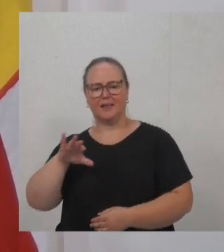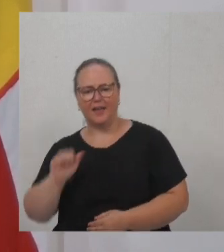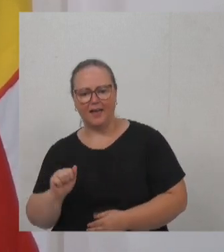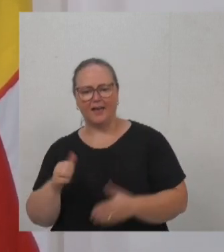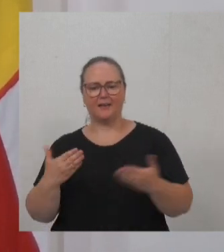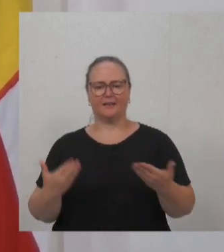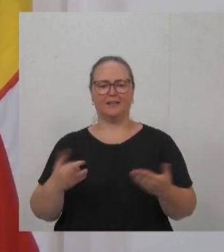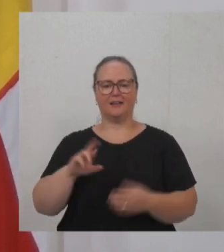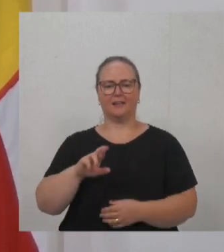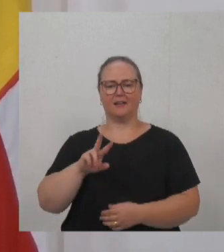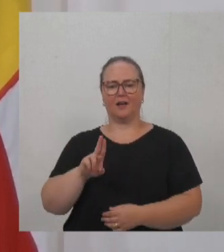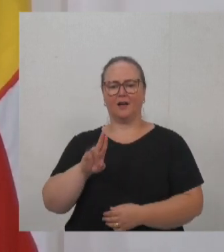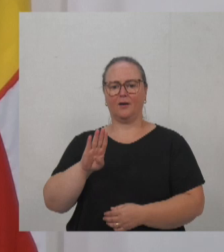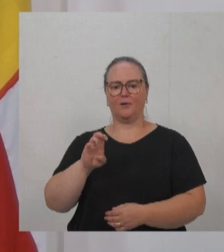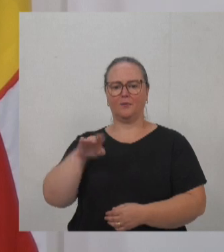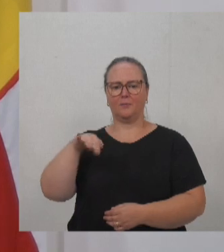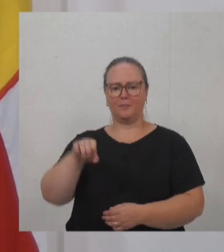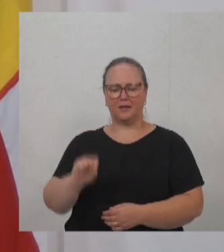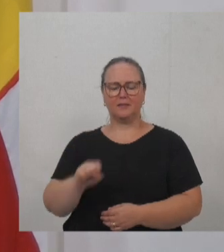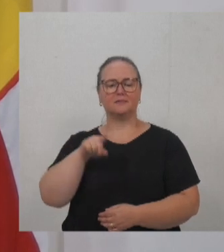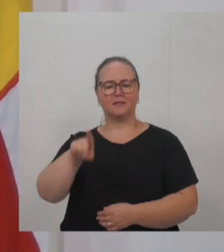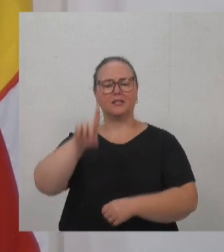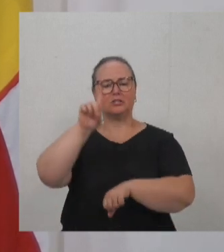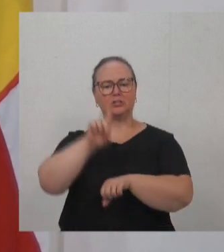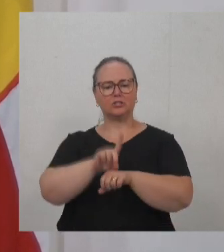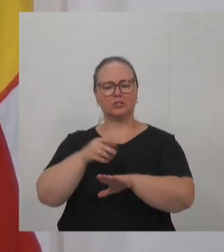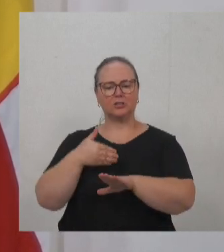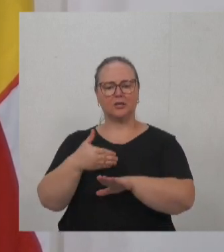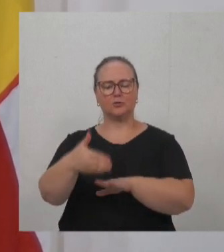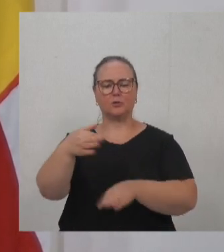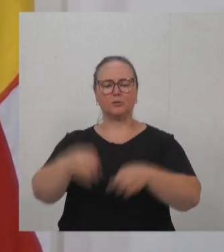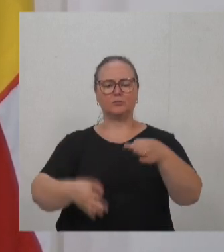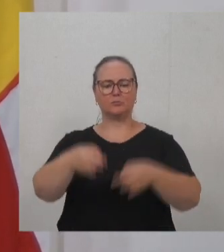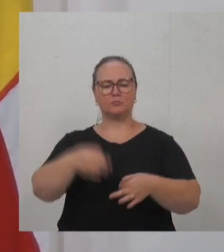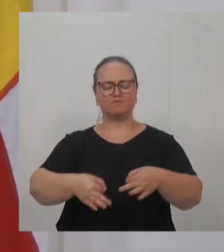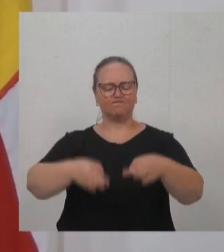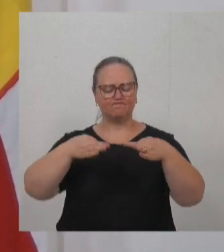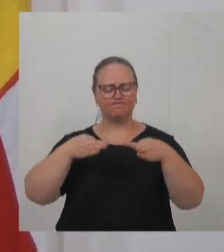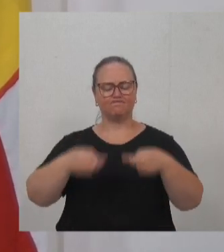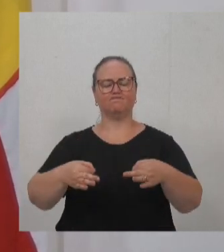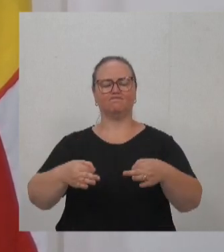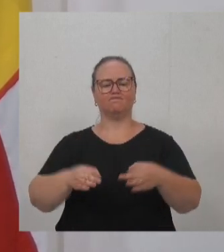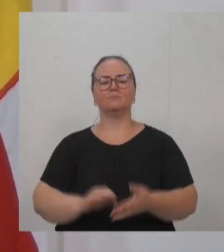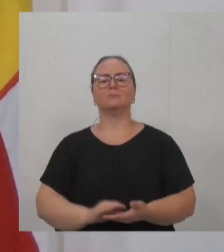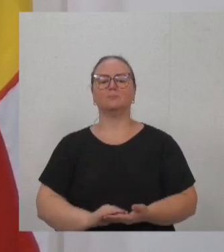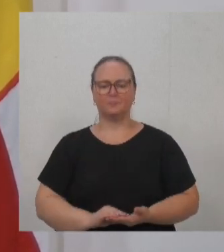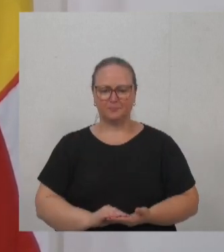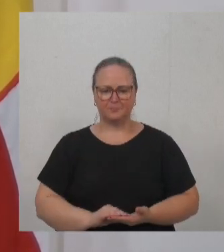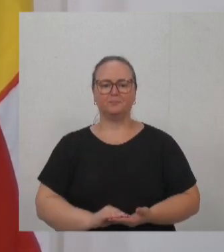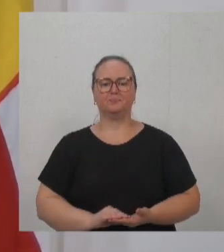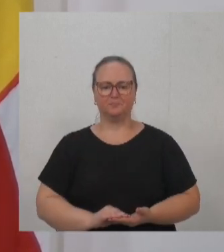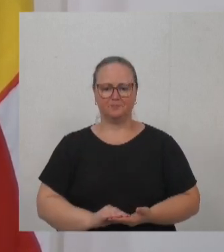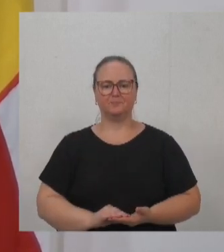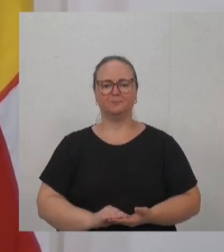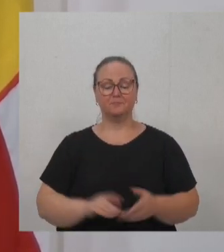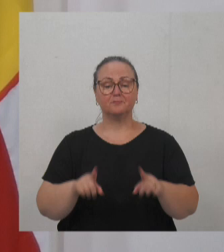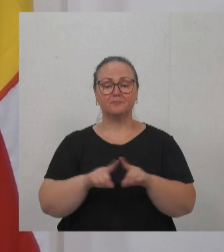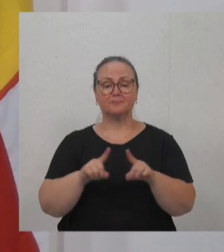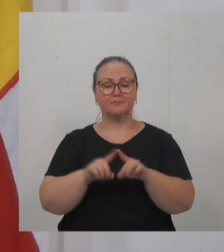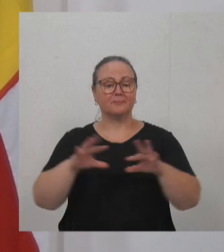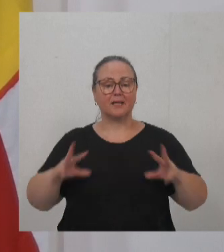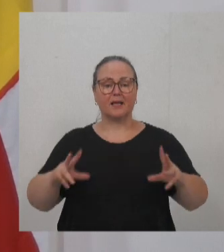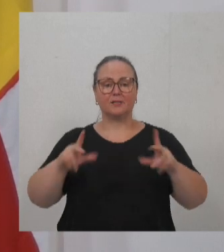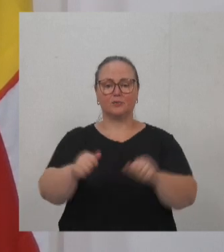que são diretores de foro, são dos juízes de escola. E também queria cumprimentar todos os outros eventuais juízes que